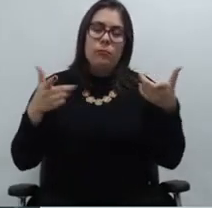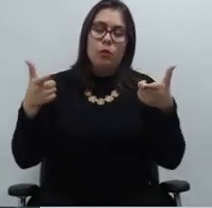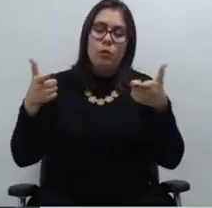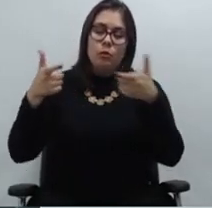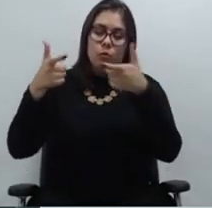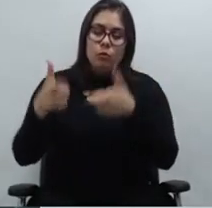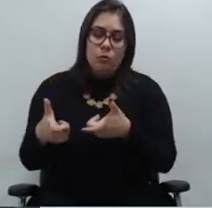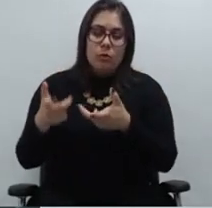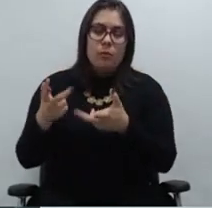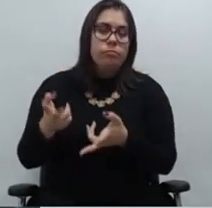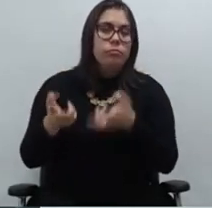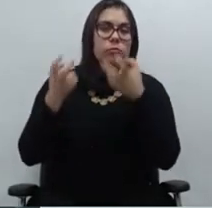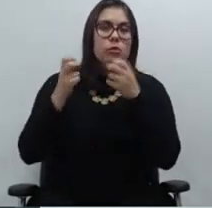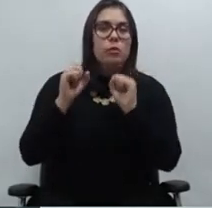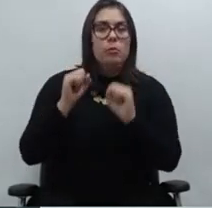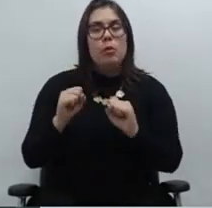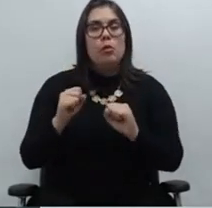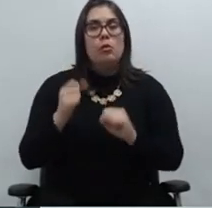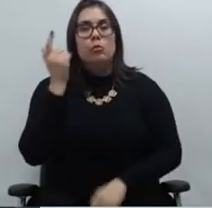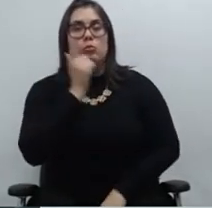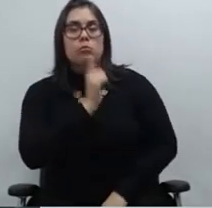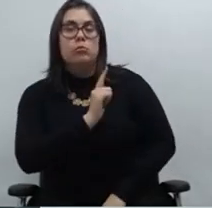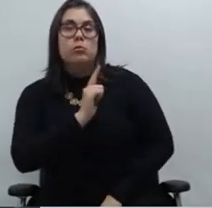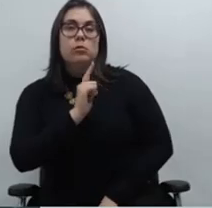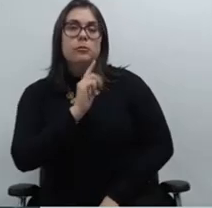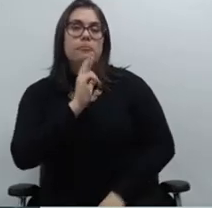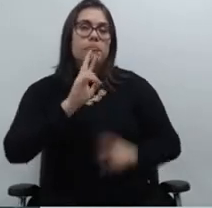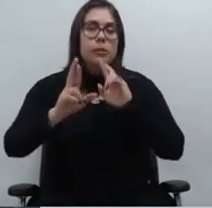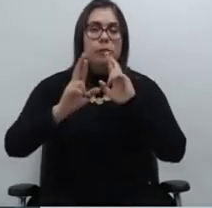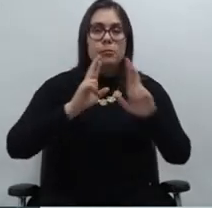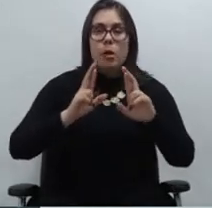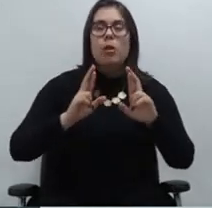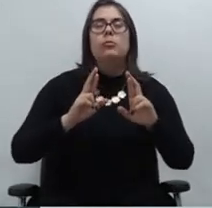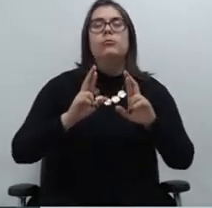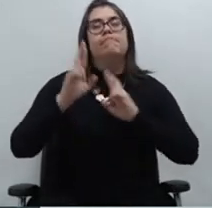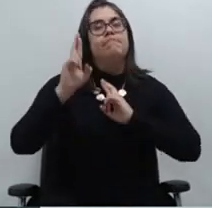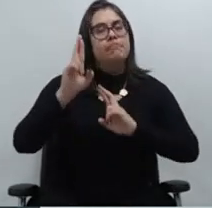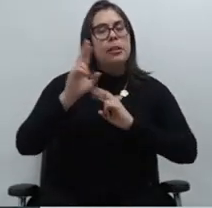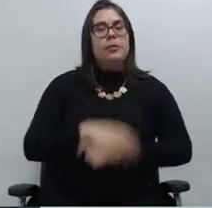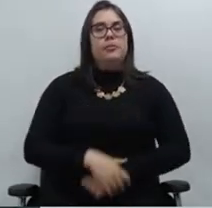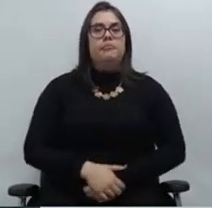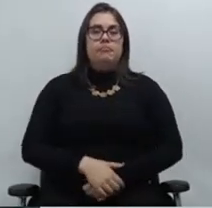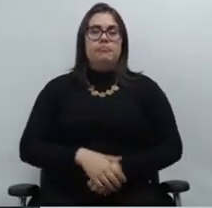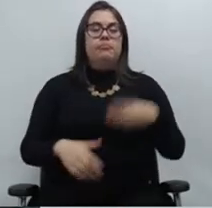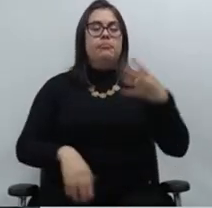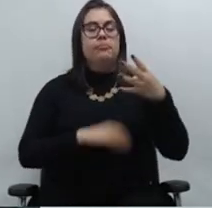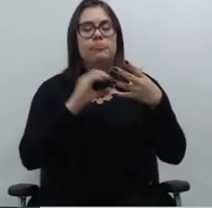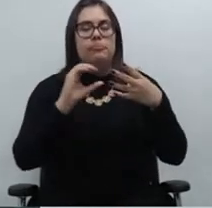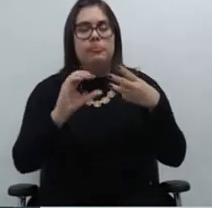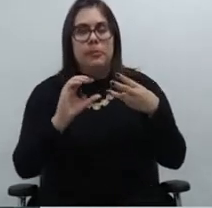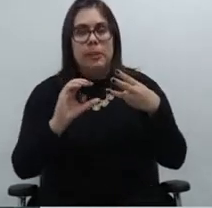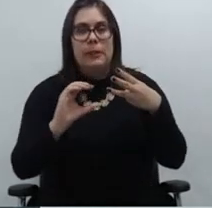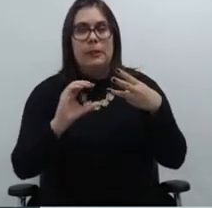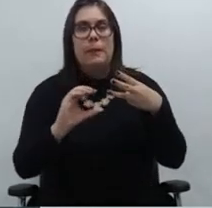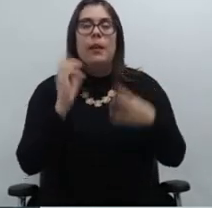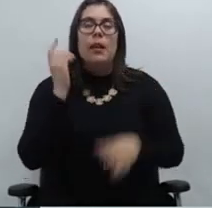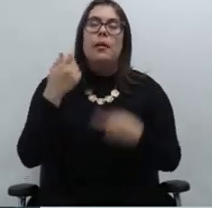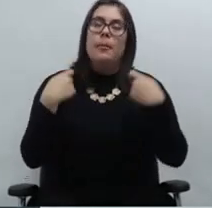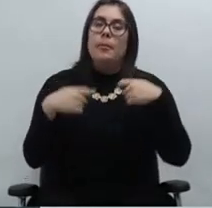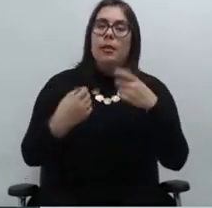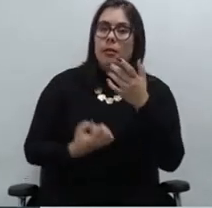locais, garantindo coesão na busca pelo resultado esperado. Item C. Seja criado e implementado um plano